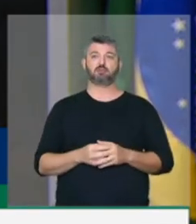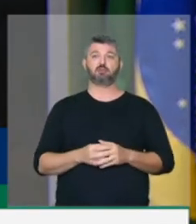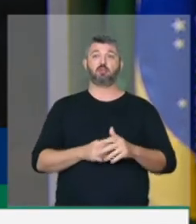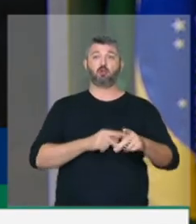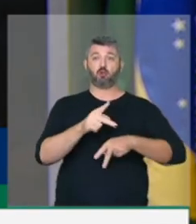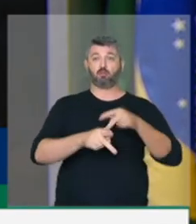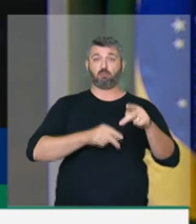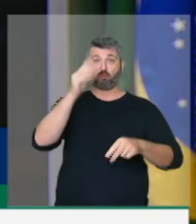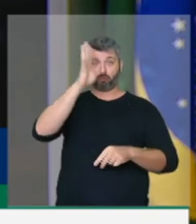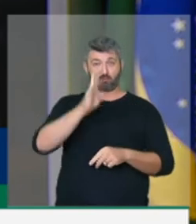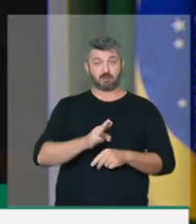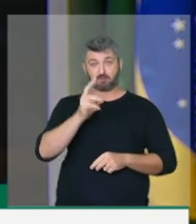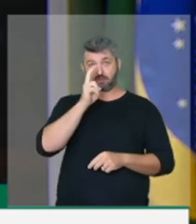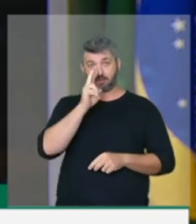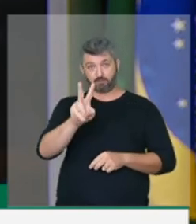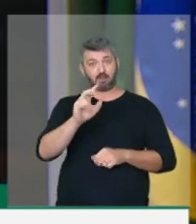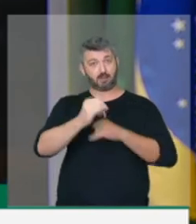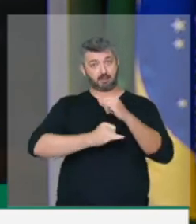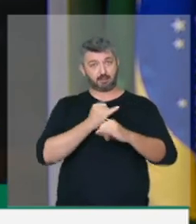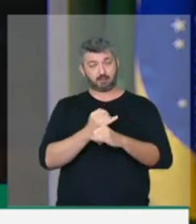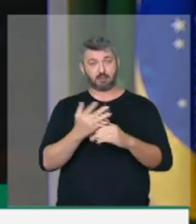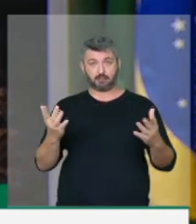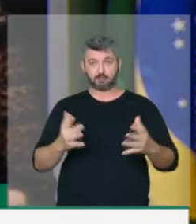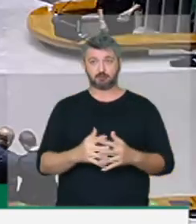população brasileira está vendo pela internet. Muito obrigada.